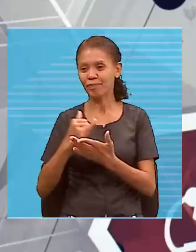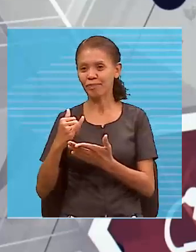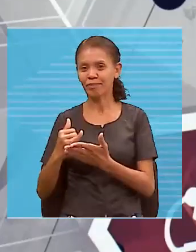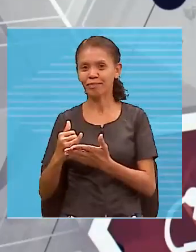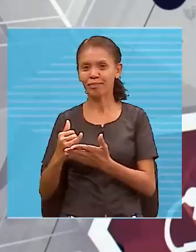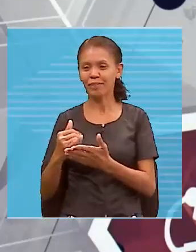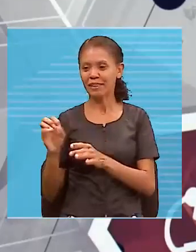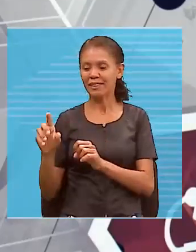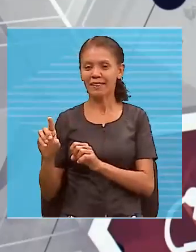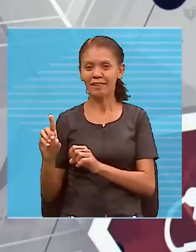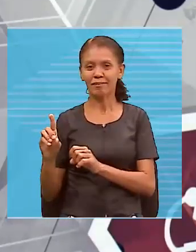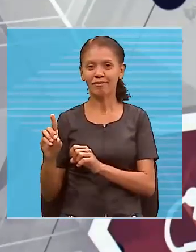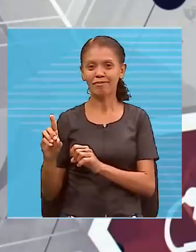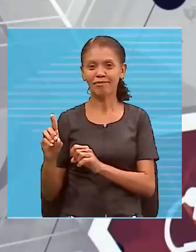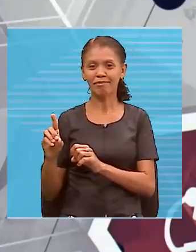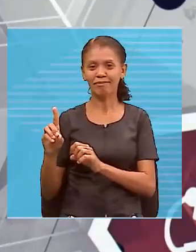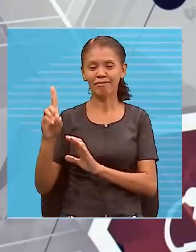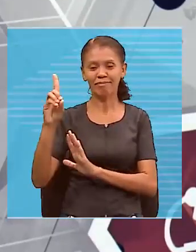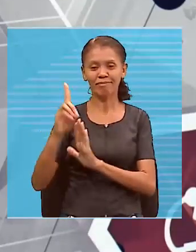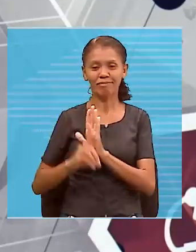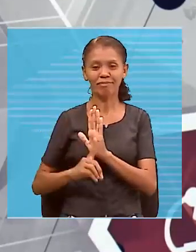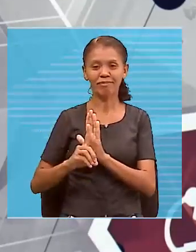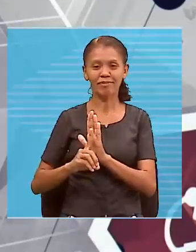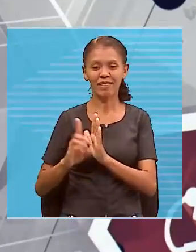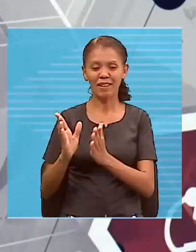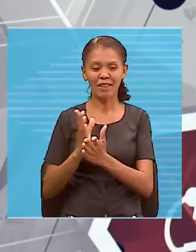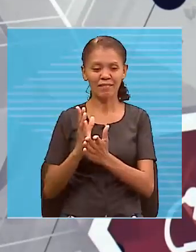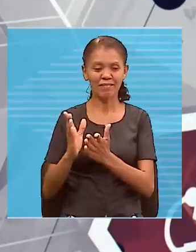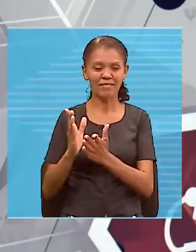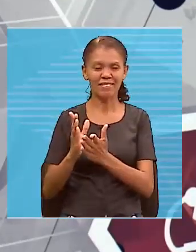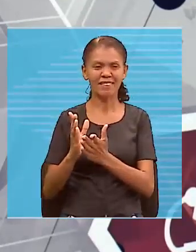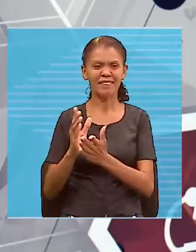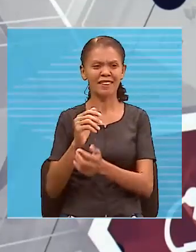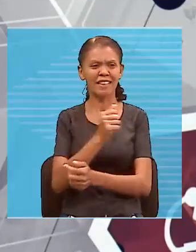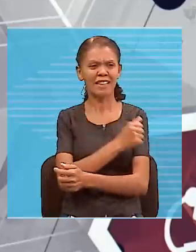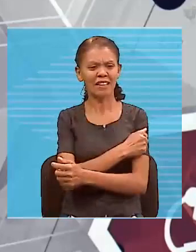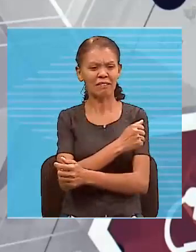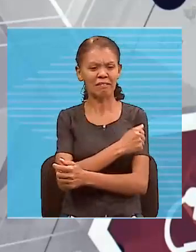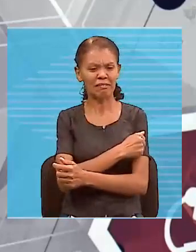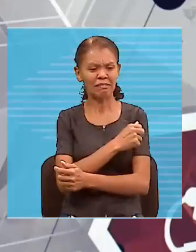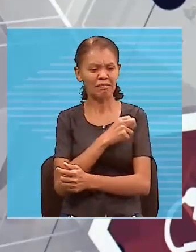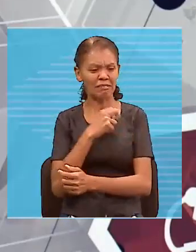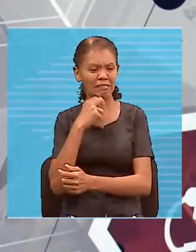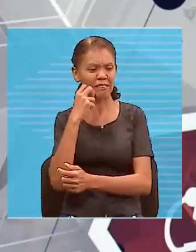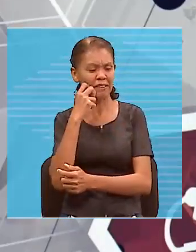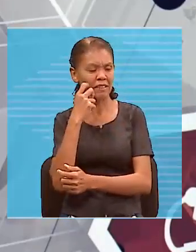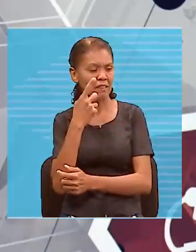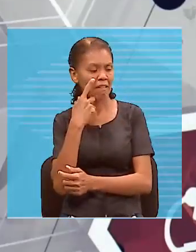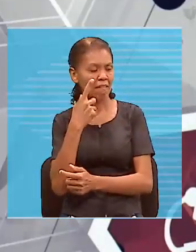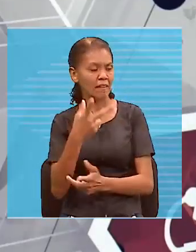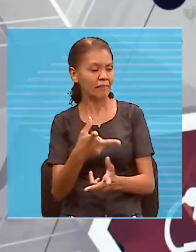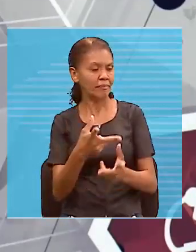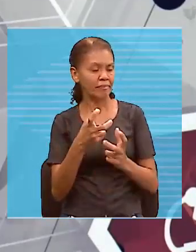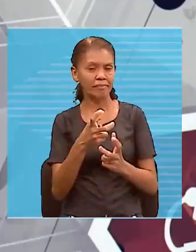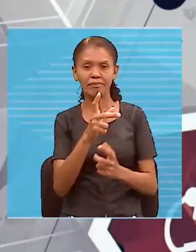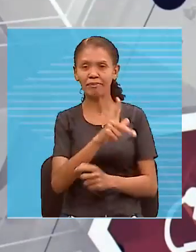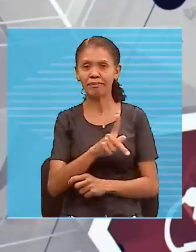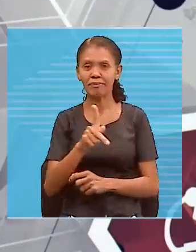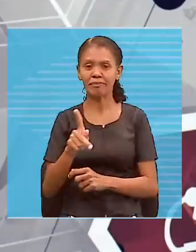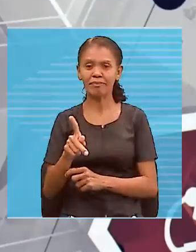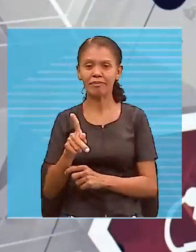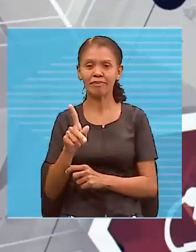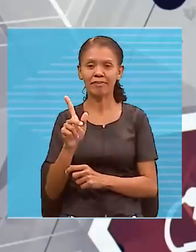alguns alunos ainda muito tímidos com a área aí ao ver todos os professores e e o